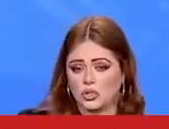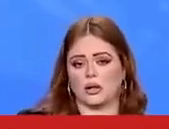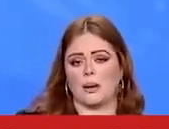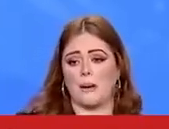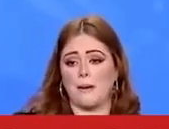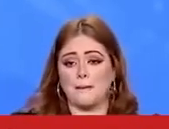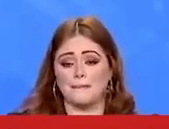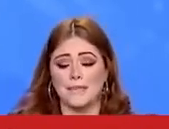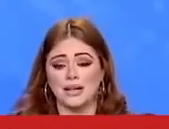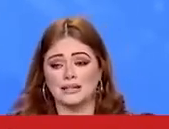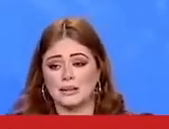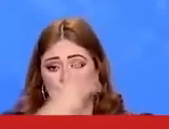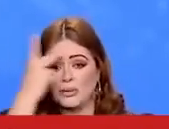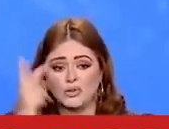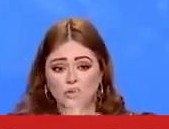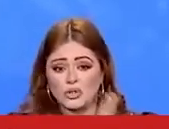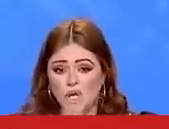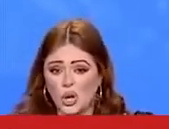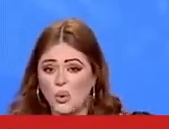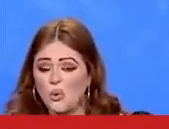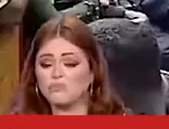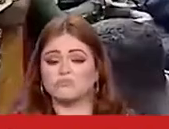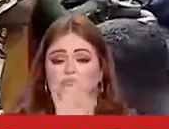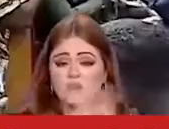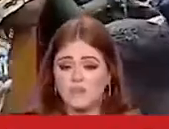exatamente o pessoal da enfermagem.